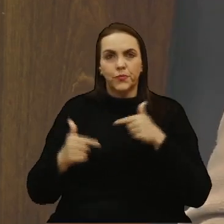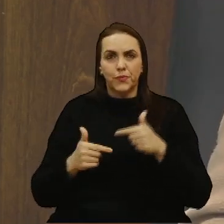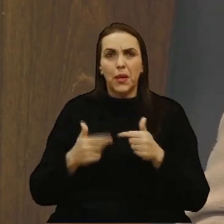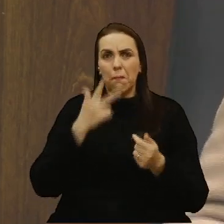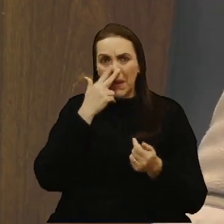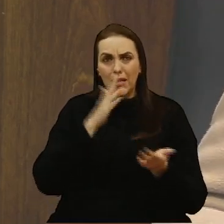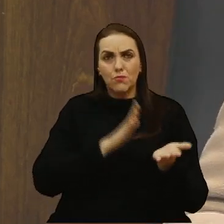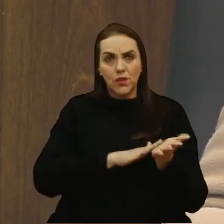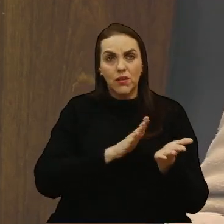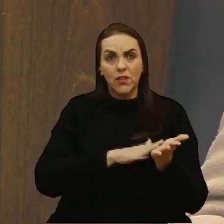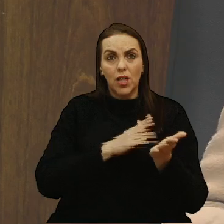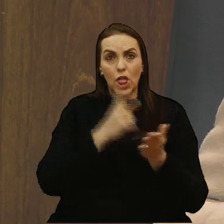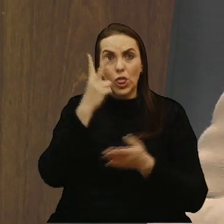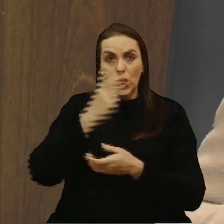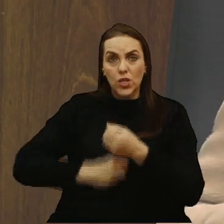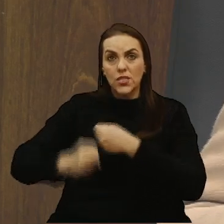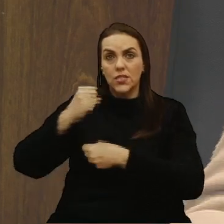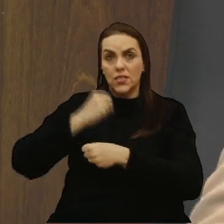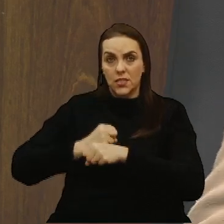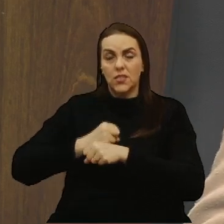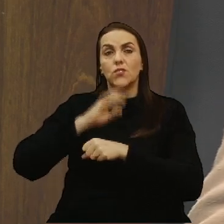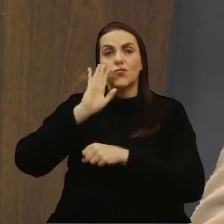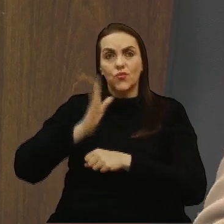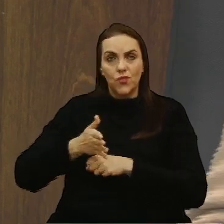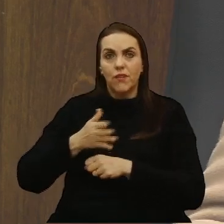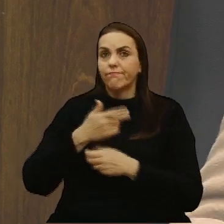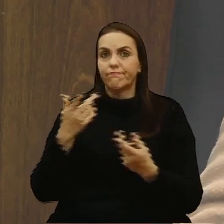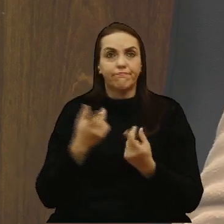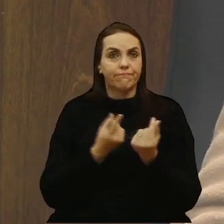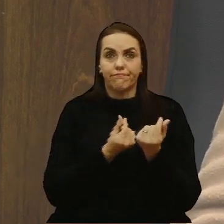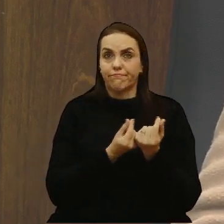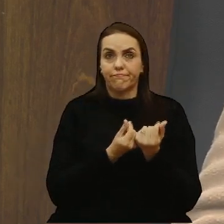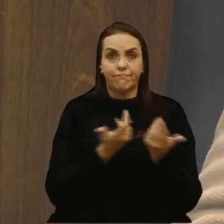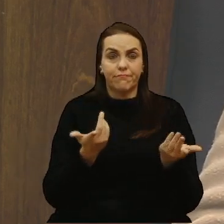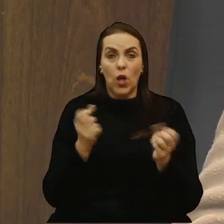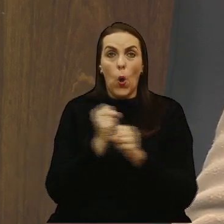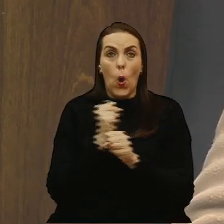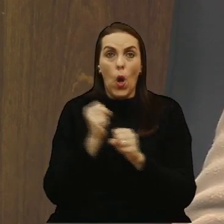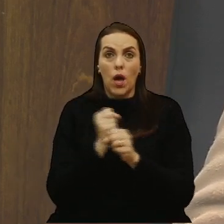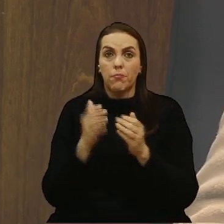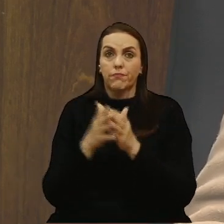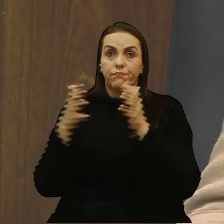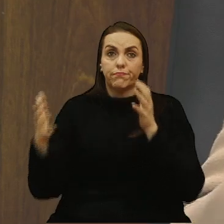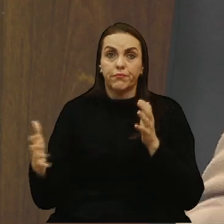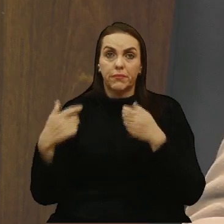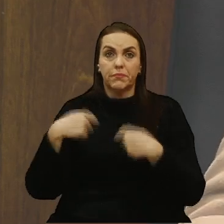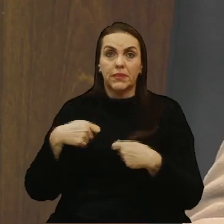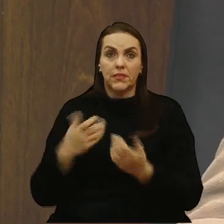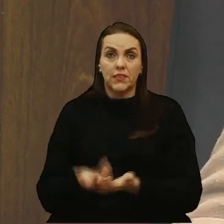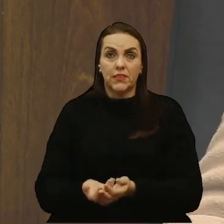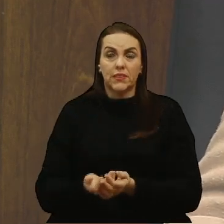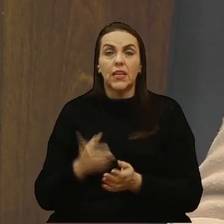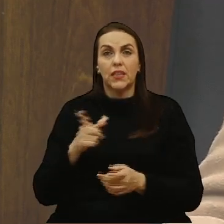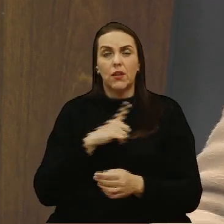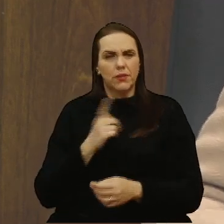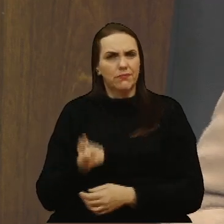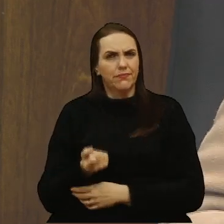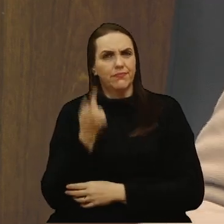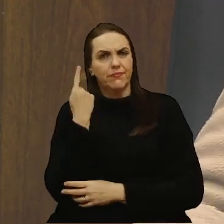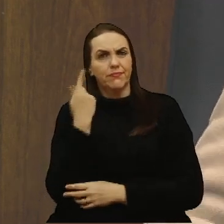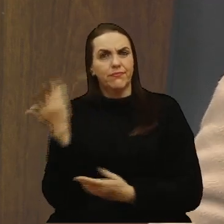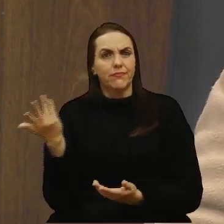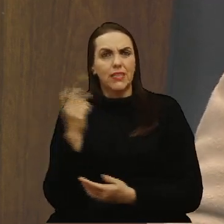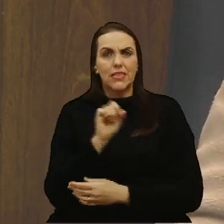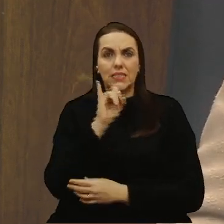anos atrás. Valores estes que já não condizem mais com o tamanho das obras que são necessárias. Então, nos causa muita estranheza. Se